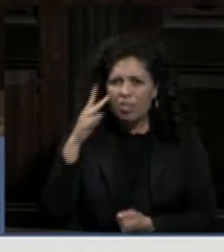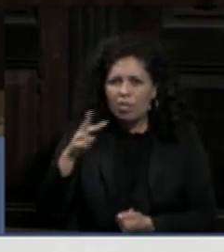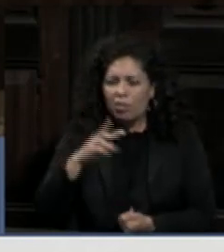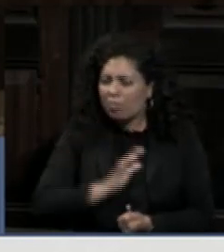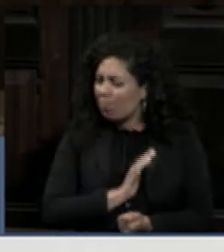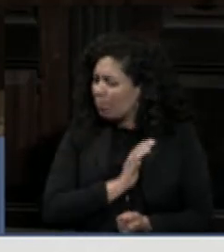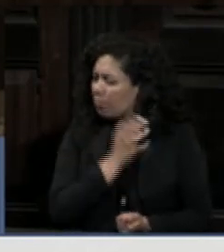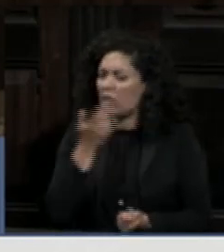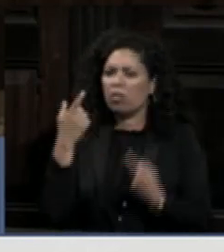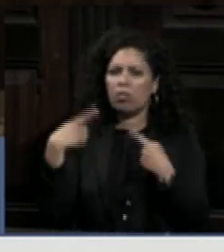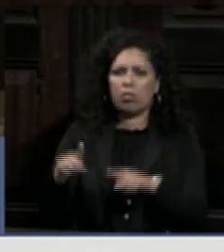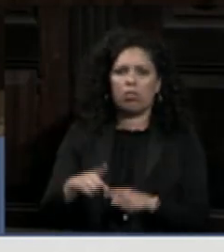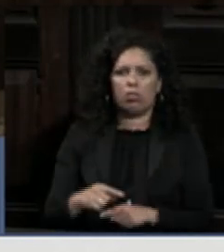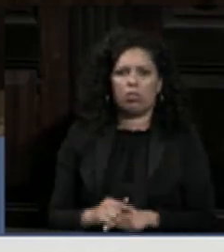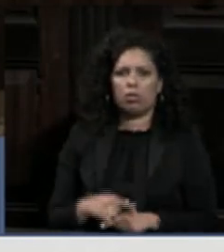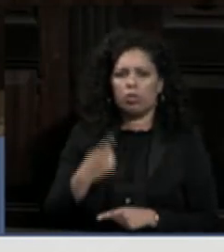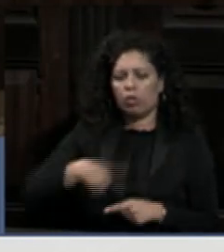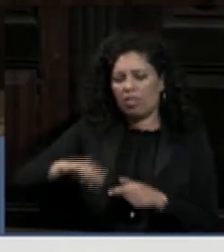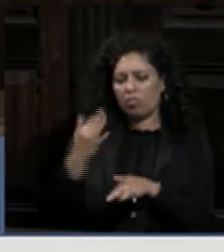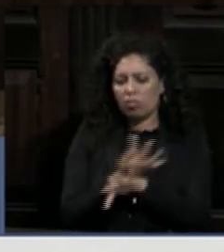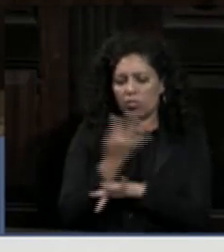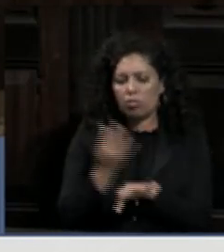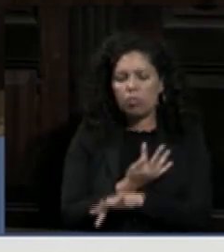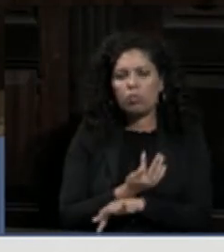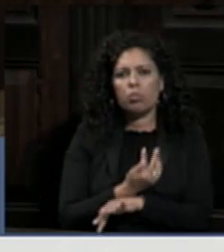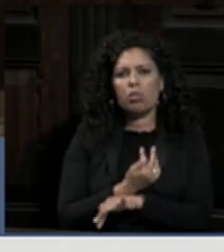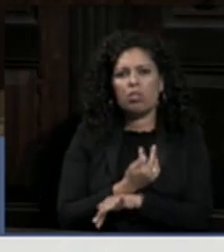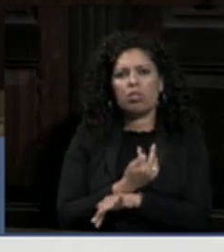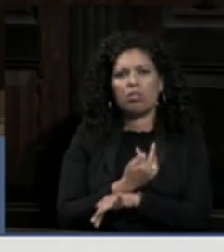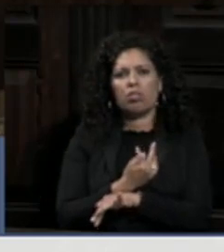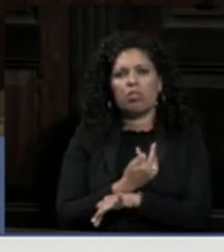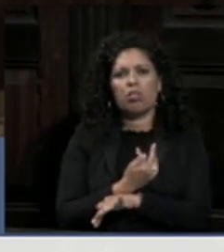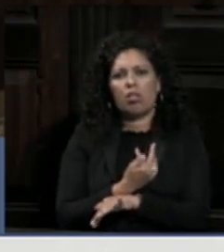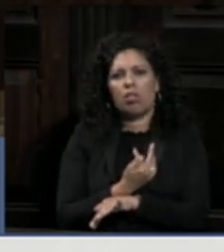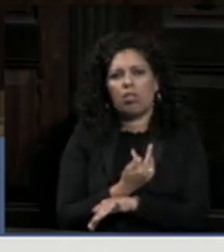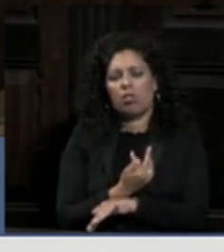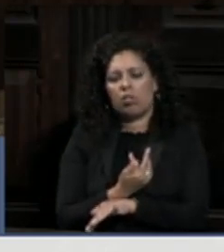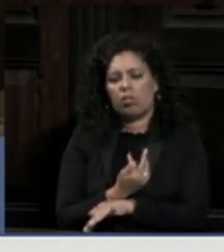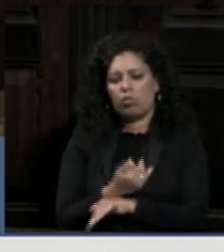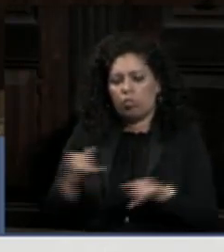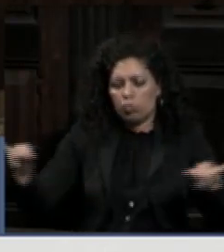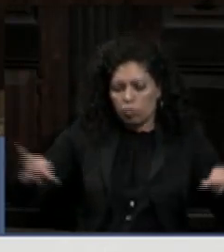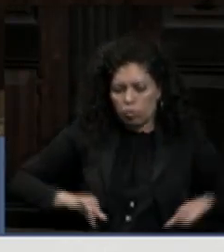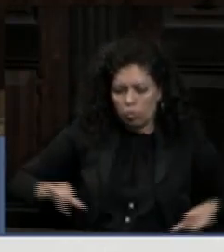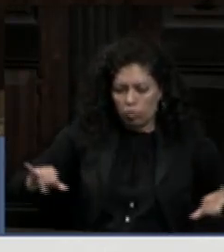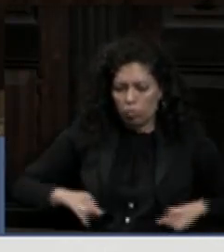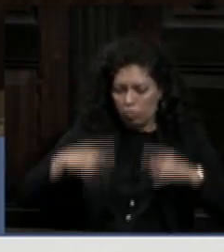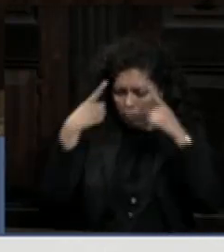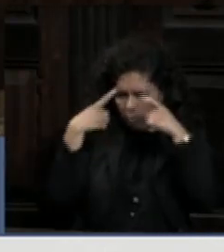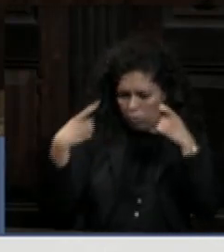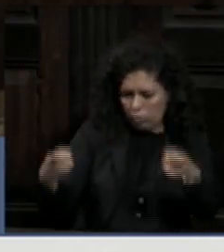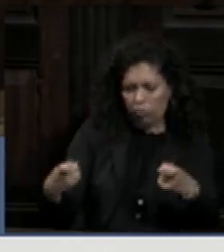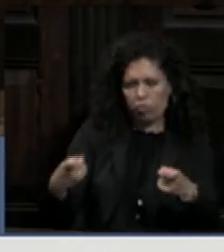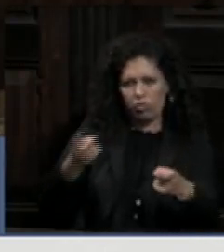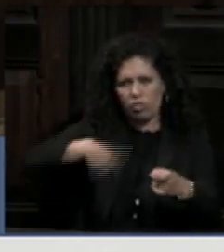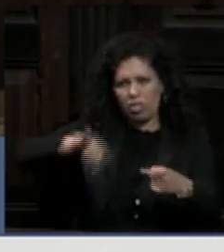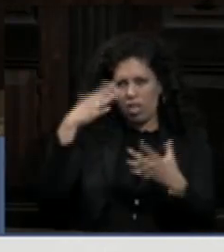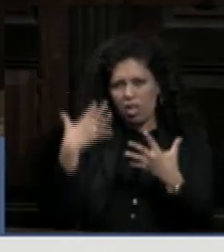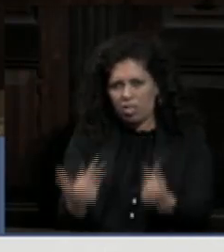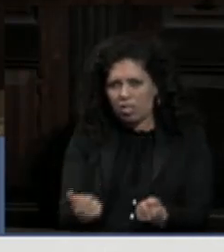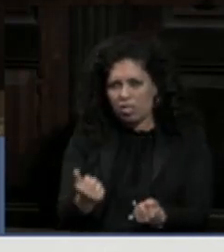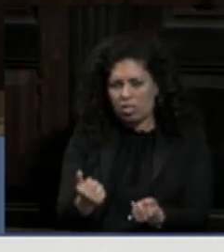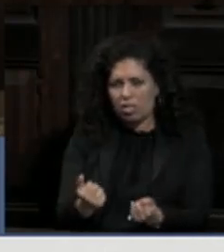nosso país a república brasileira sofrendo agressões dessa natureza o